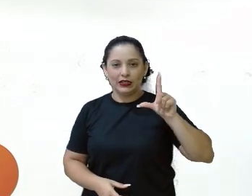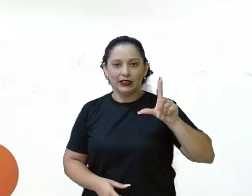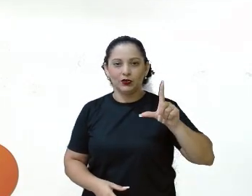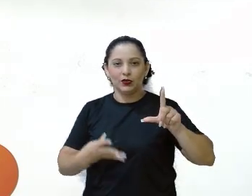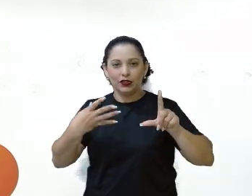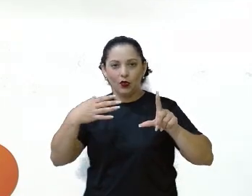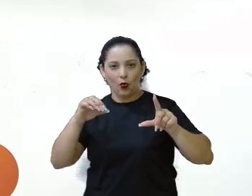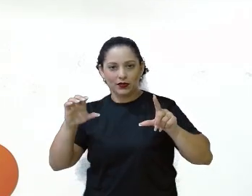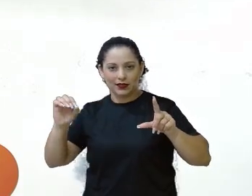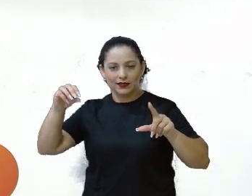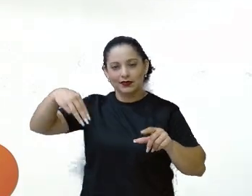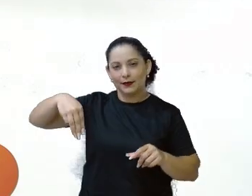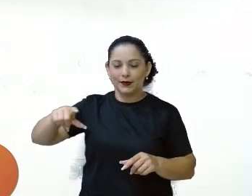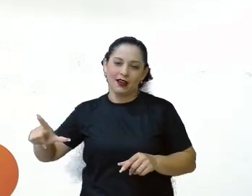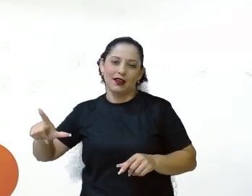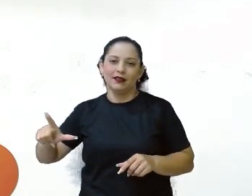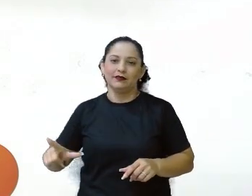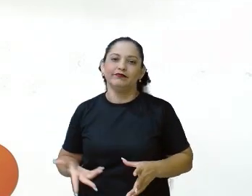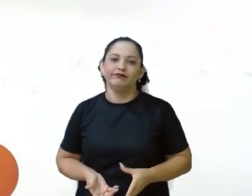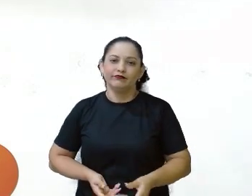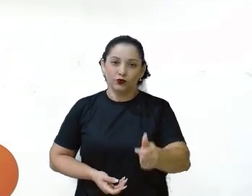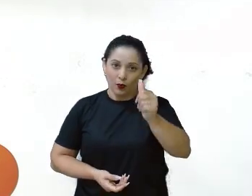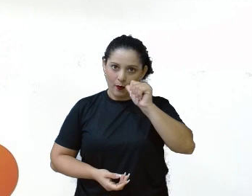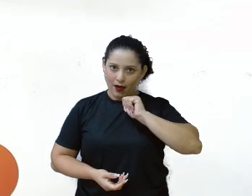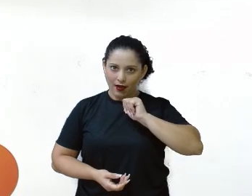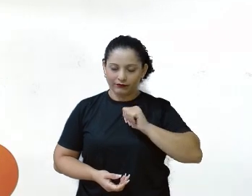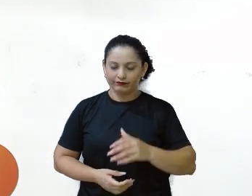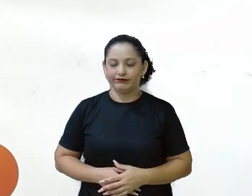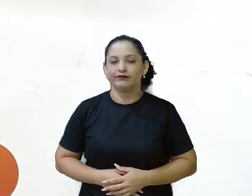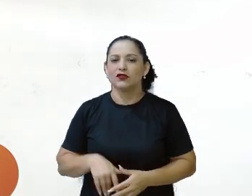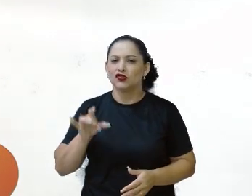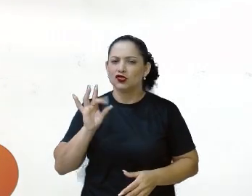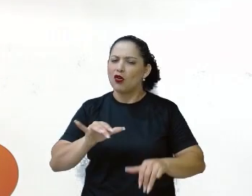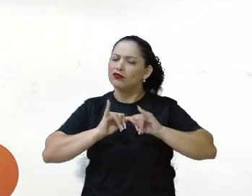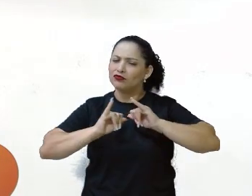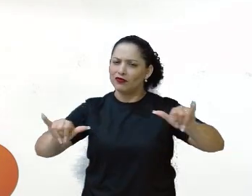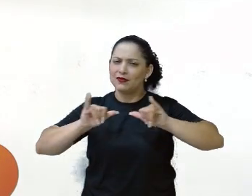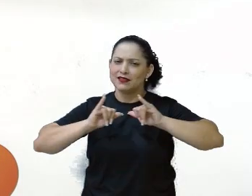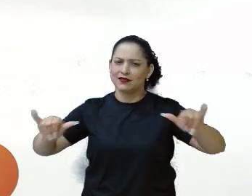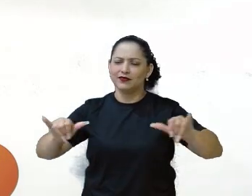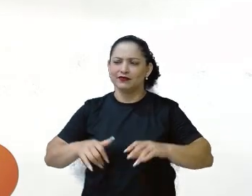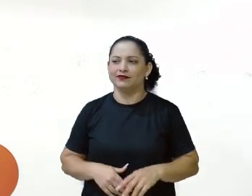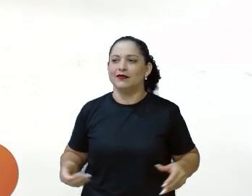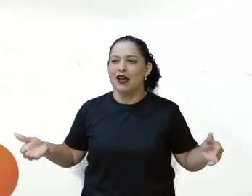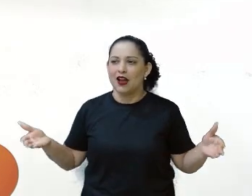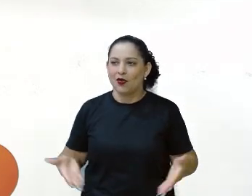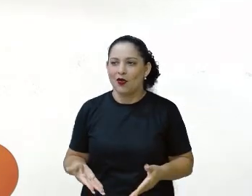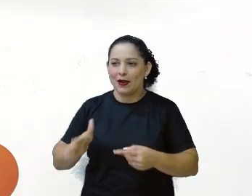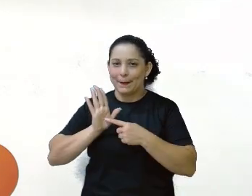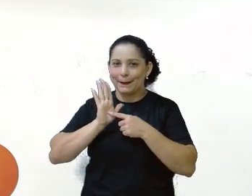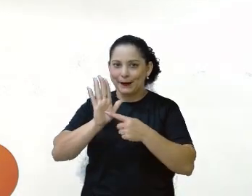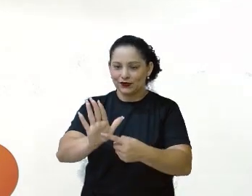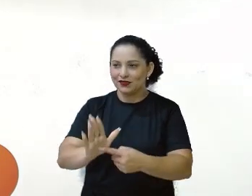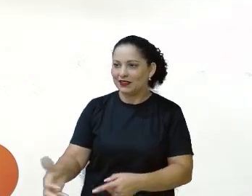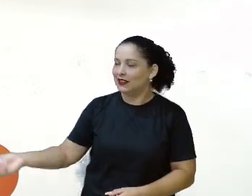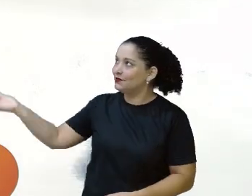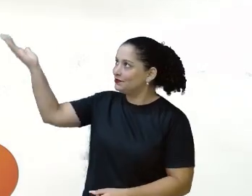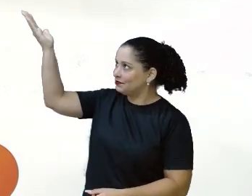ml. Beleza? Isso é só para informação mesmo. A gente vai voltar aqui para as capacidades.